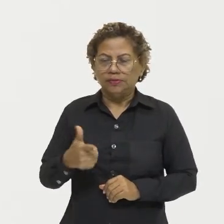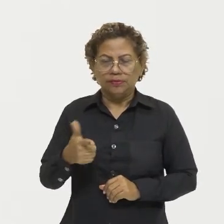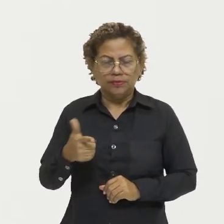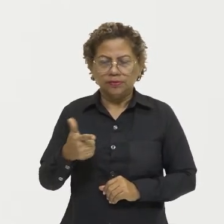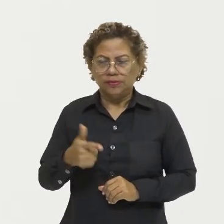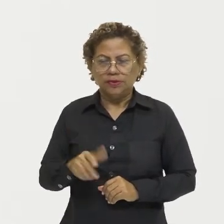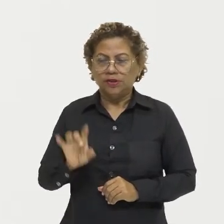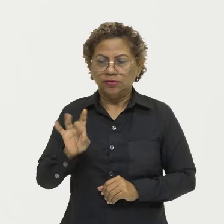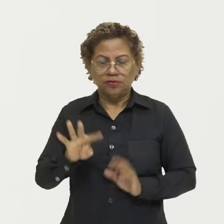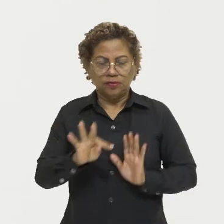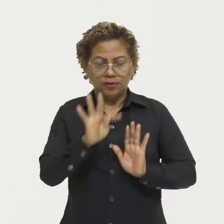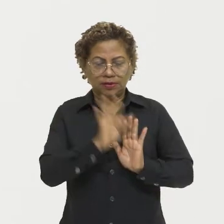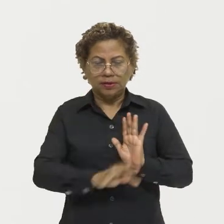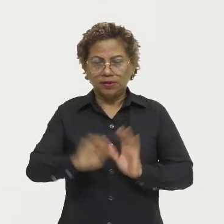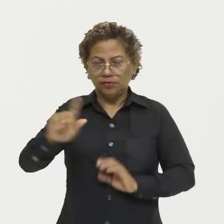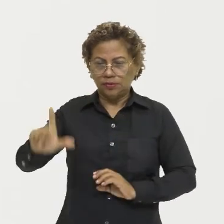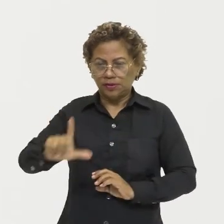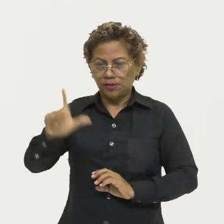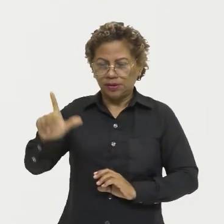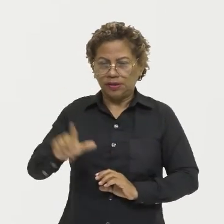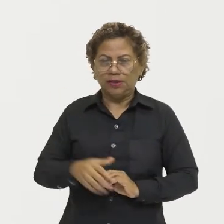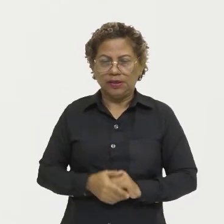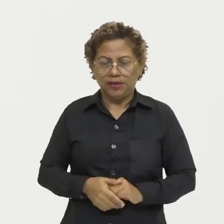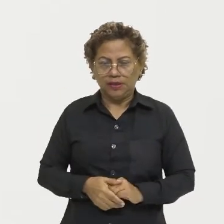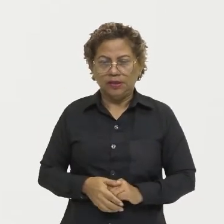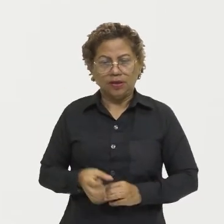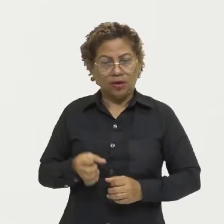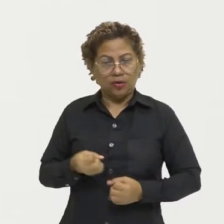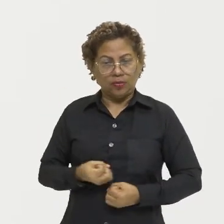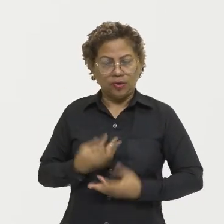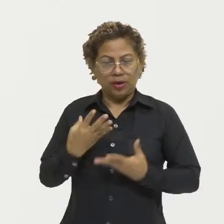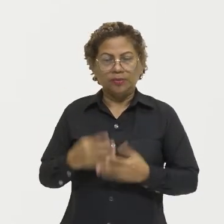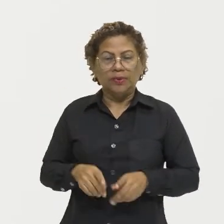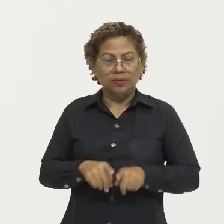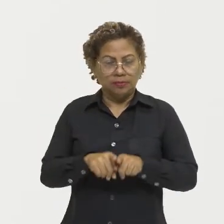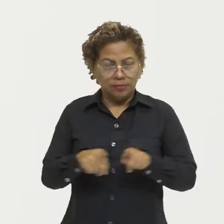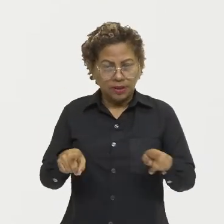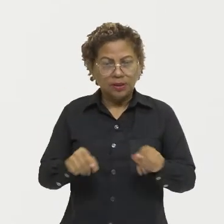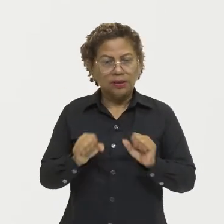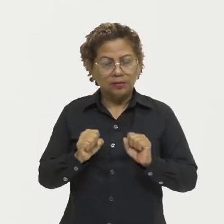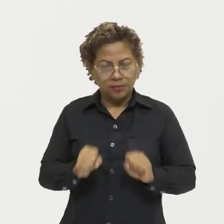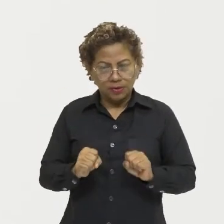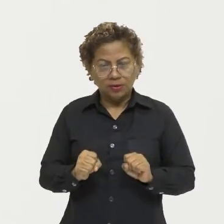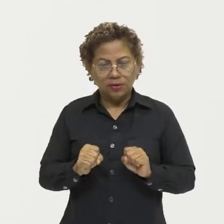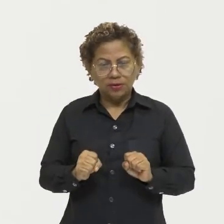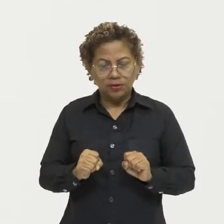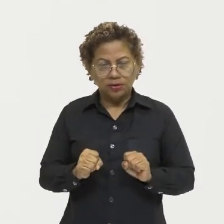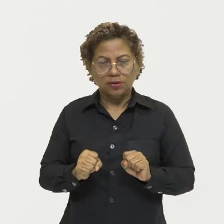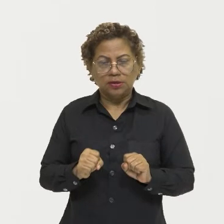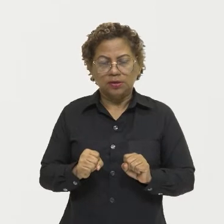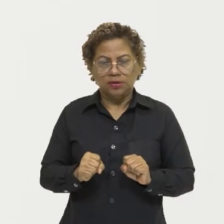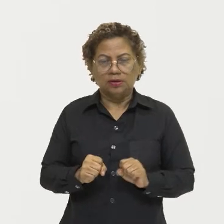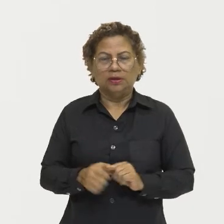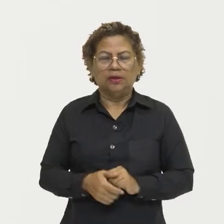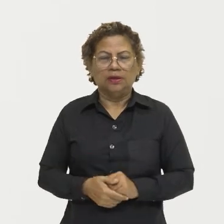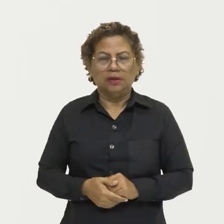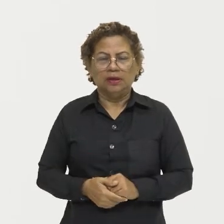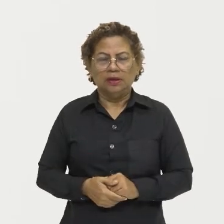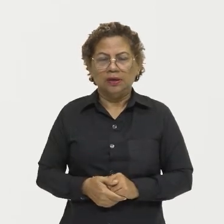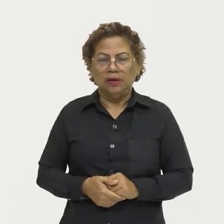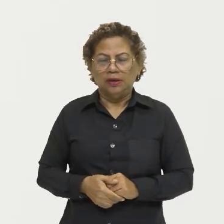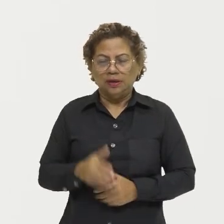textos literários, né, no caso os poemas, mas também ele pode estar presente em algumas